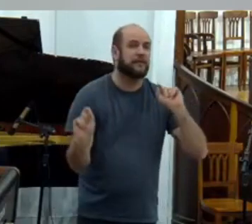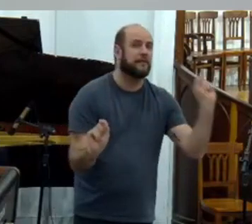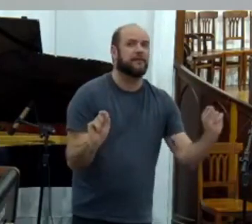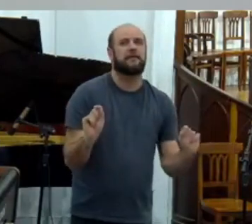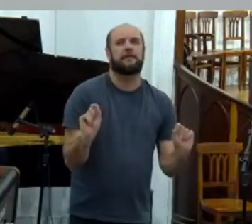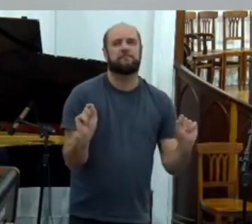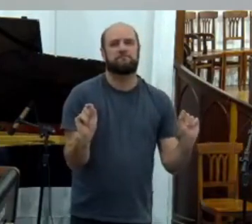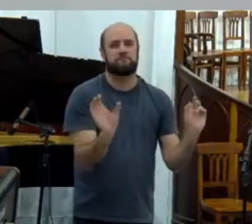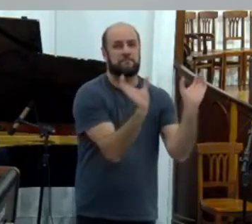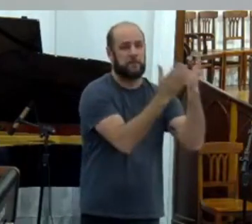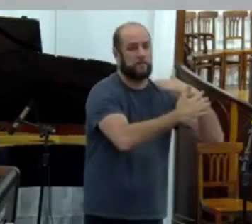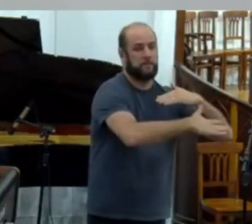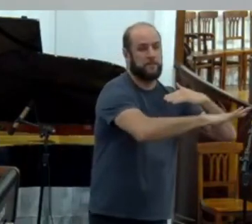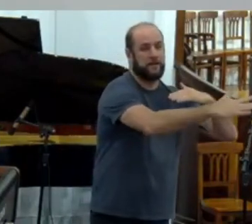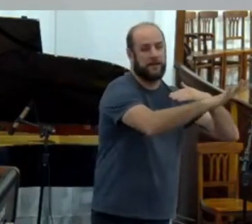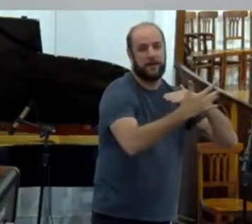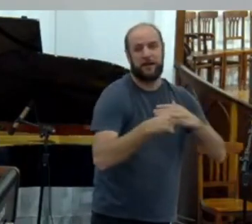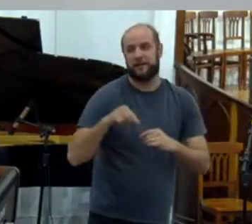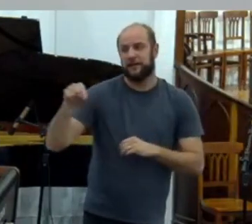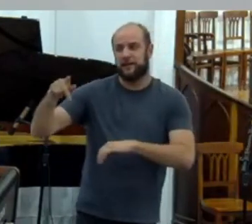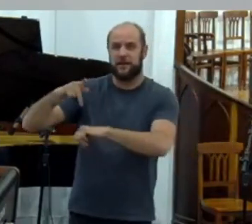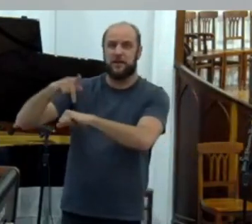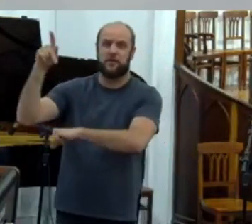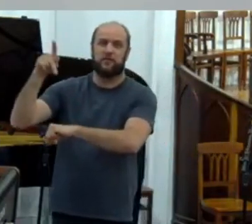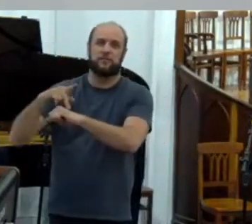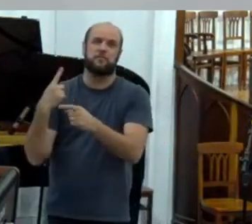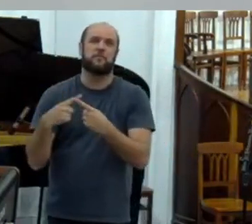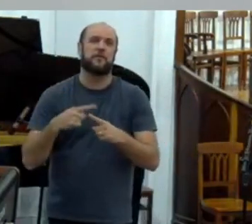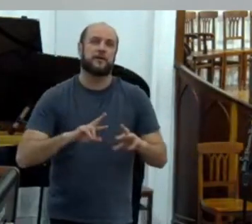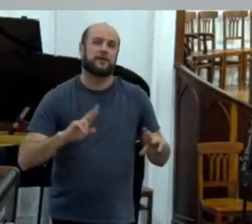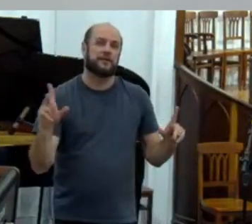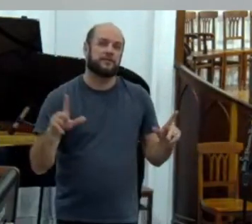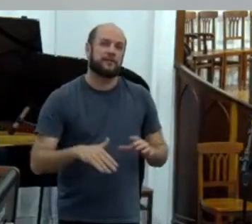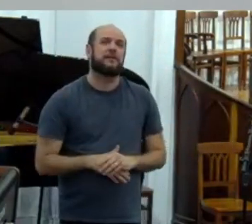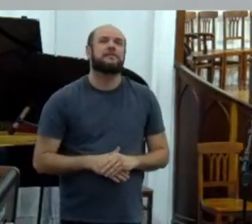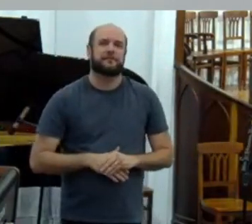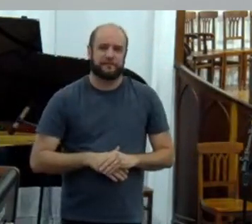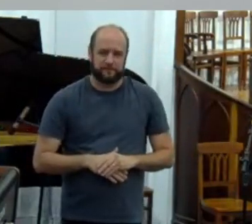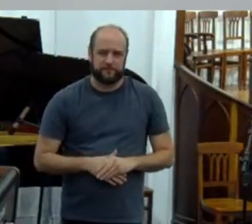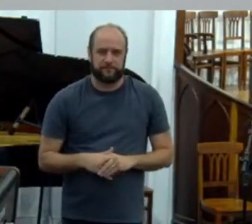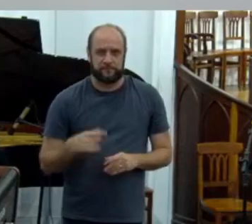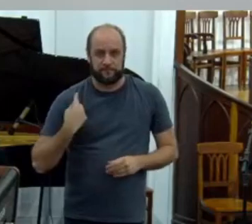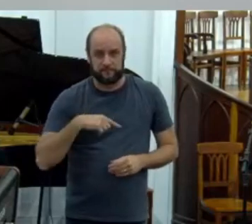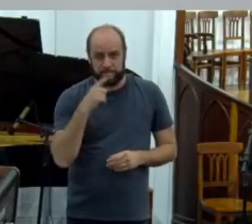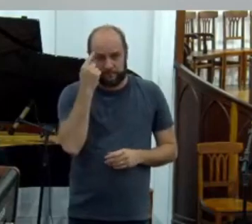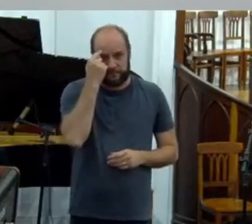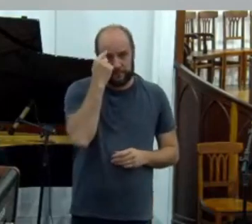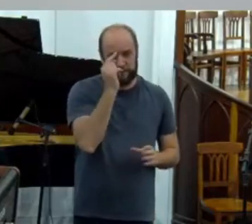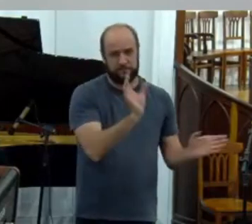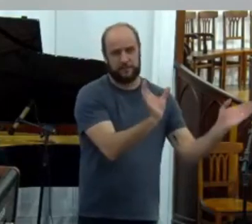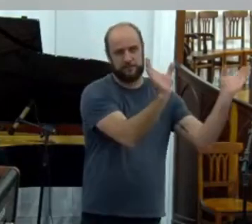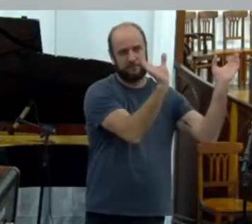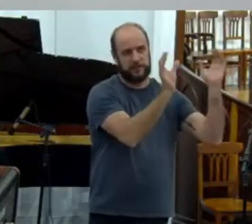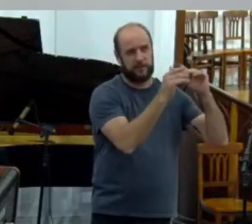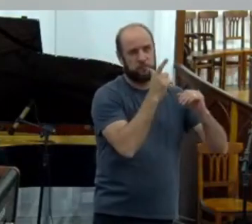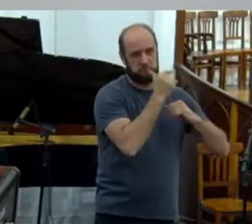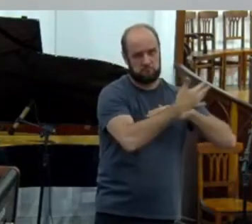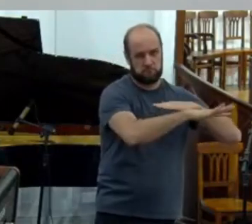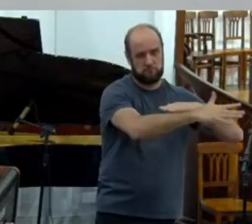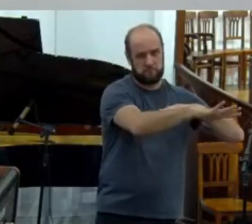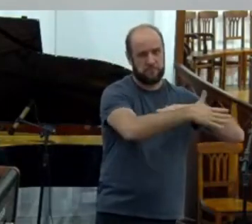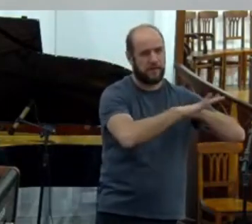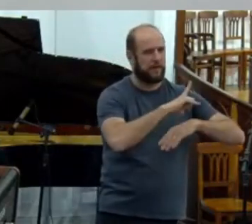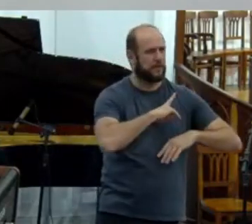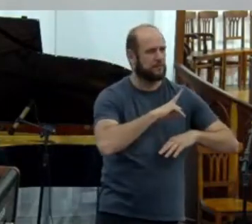construir na beira da praia e sobre uma rocha. Quando nós pensamos num castelo ali na praia, ele está suscetível a